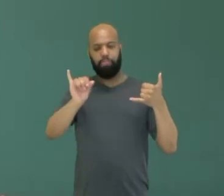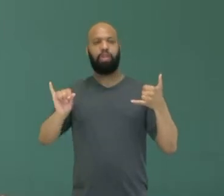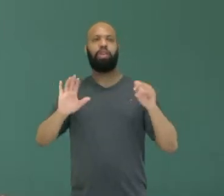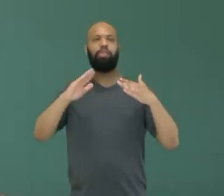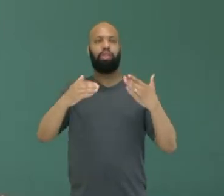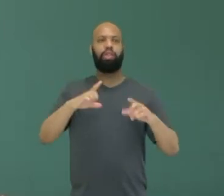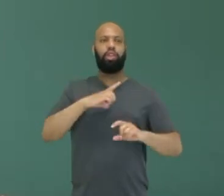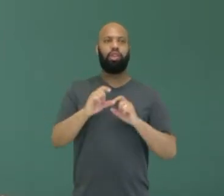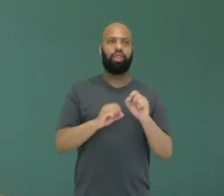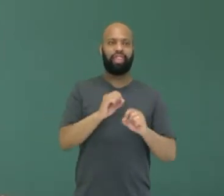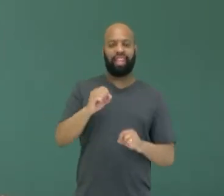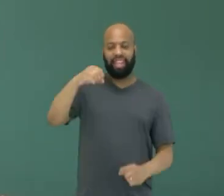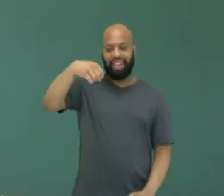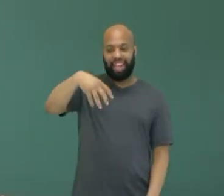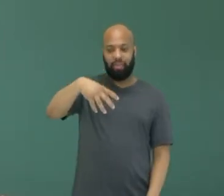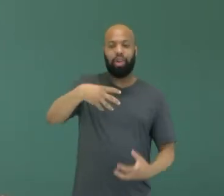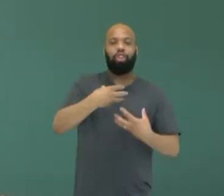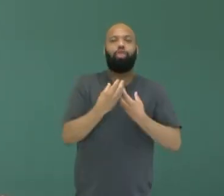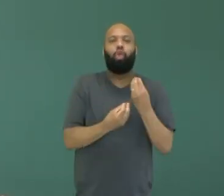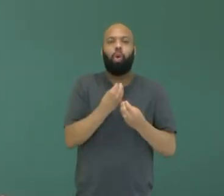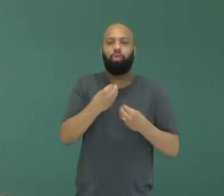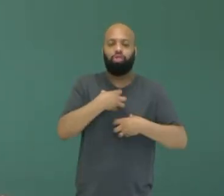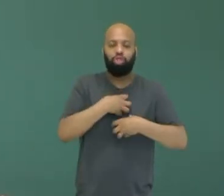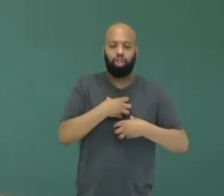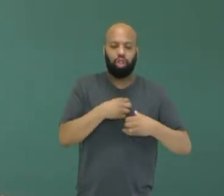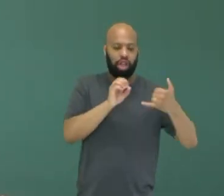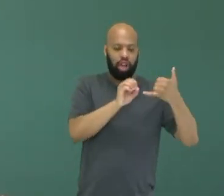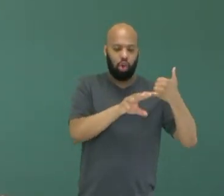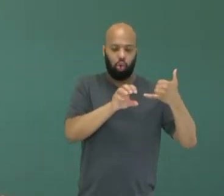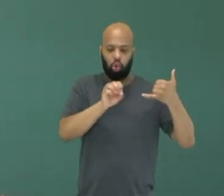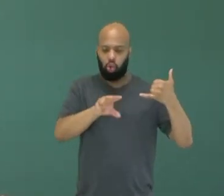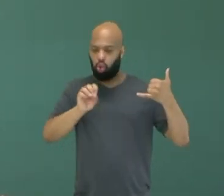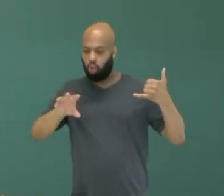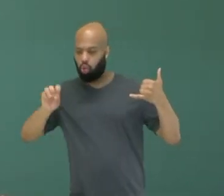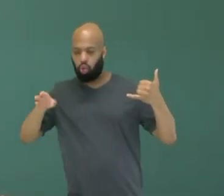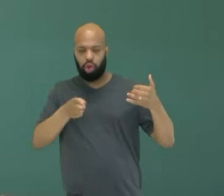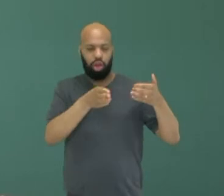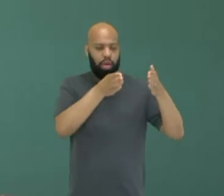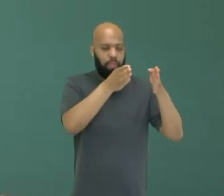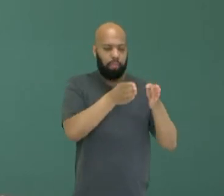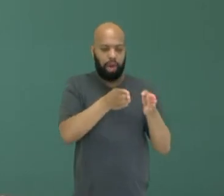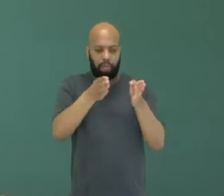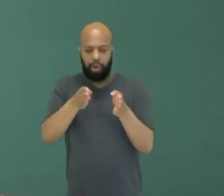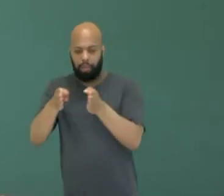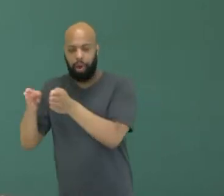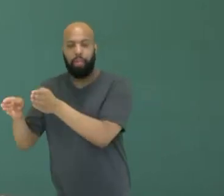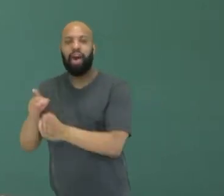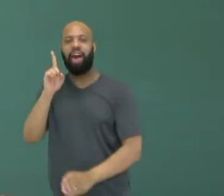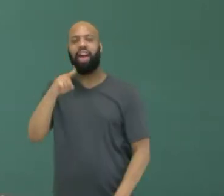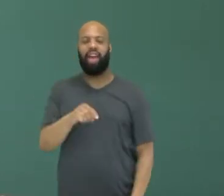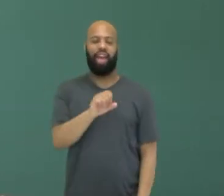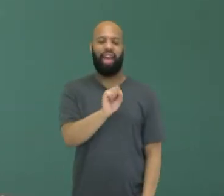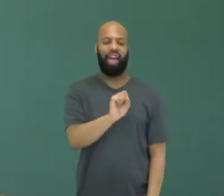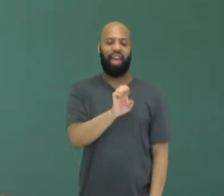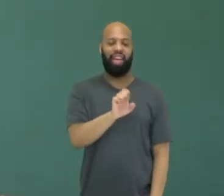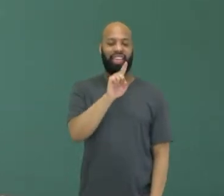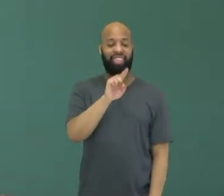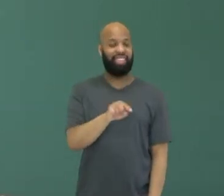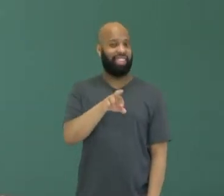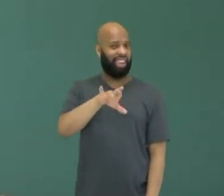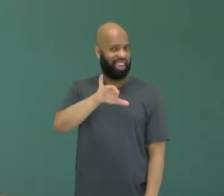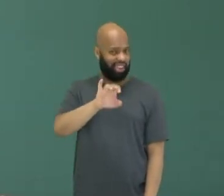estão ligadas em série. E elas vão piscando conforme essa corrente vai passando. Mas como